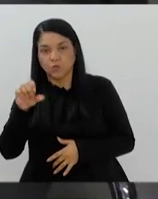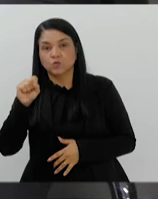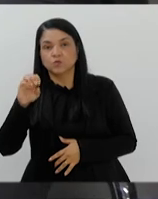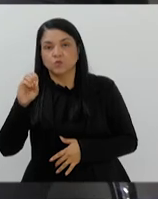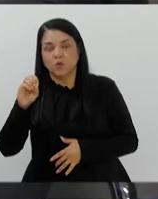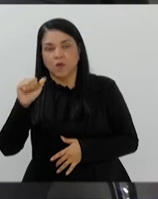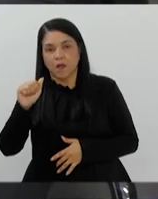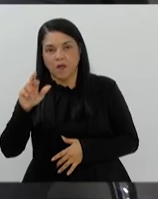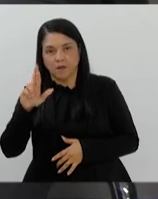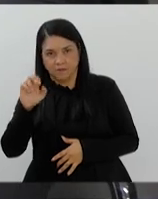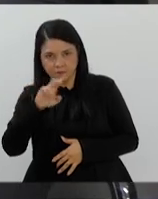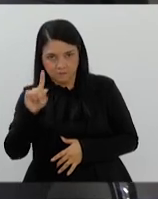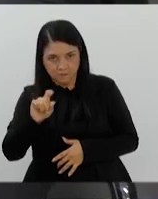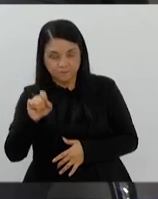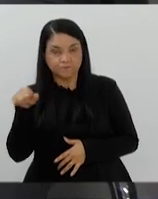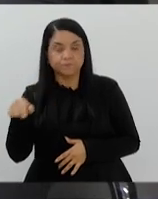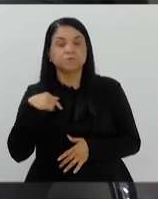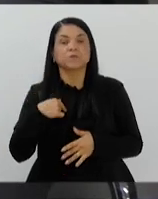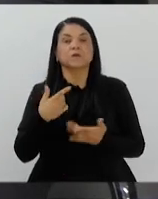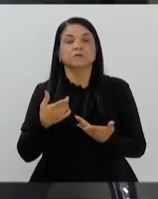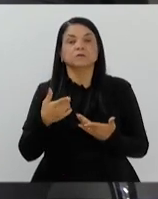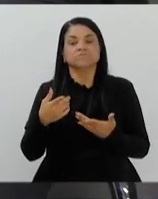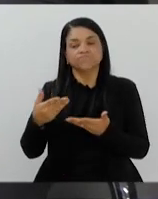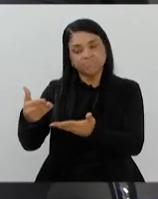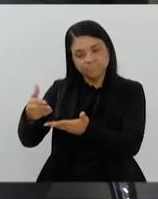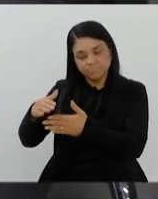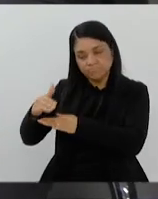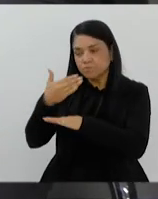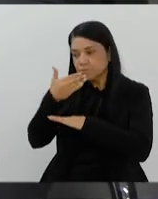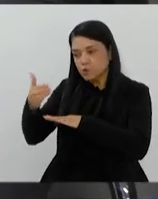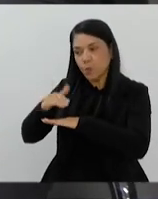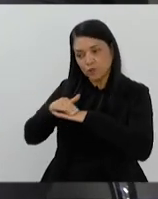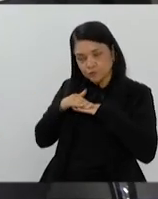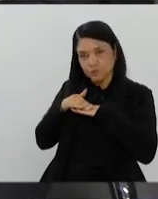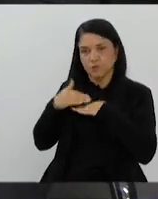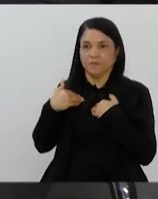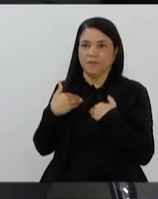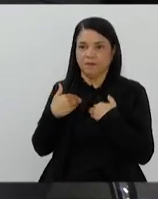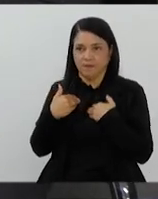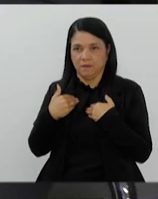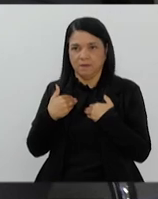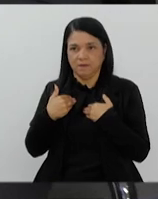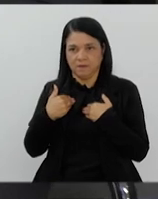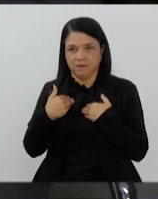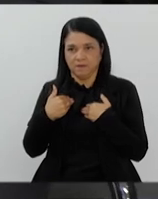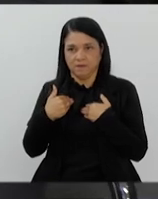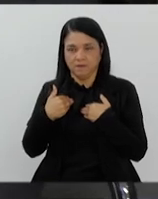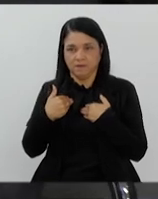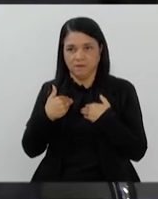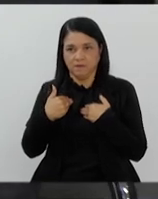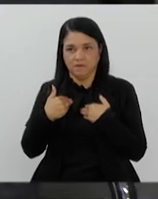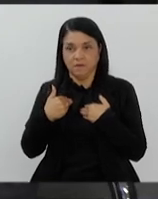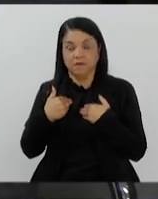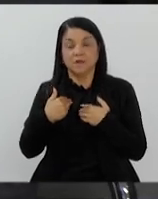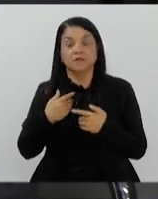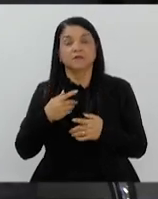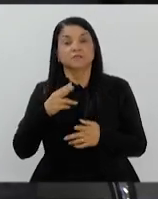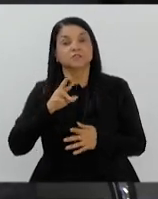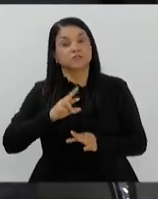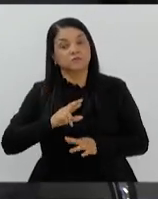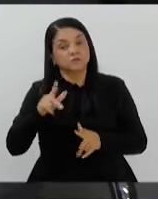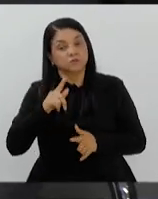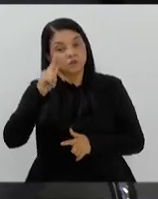Fátima ele veio diretamente a mim não eu sei eu não tô eu tô falando da da da sua